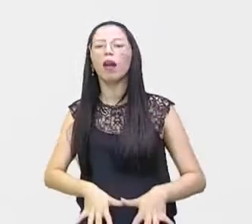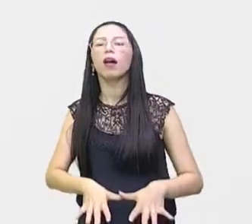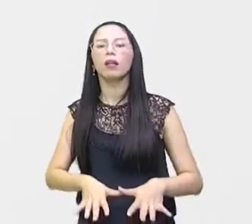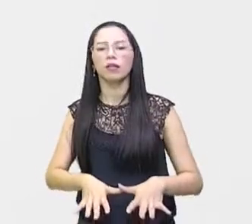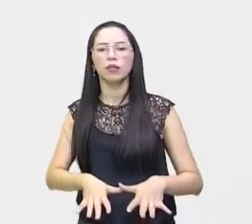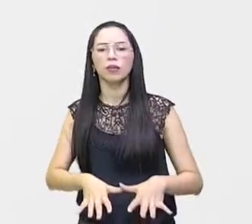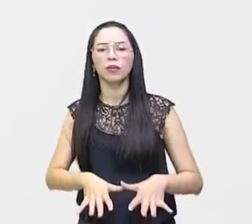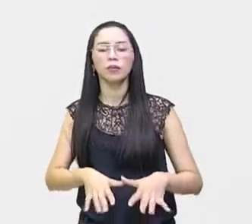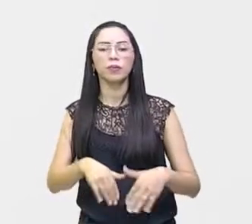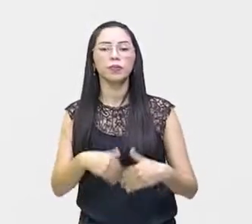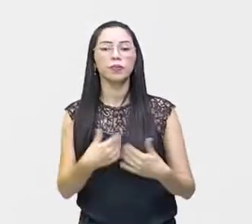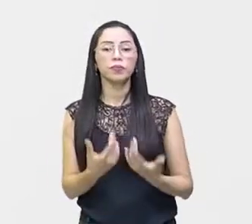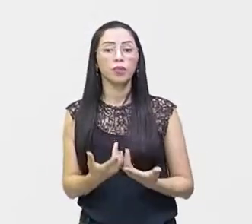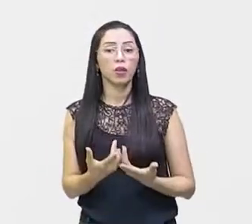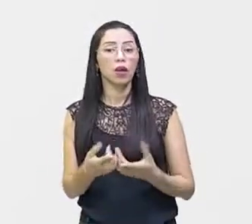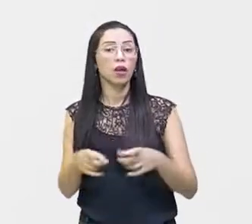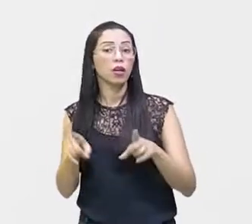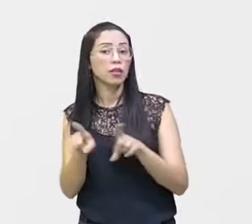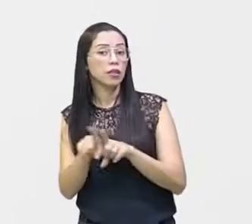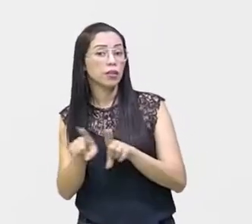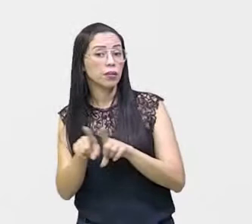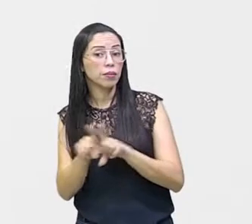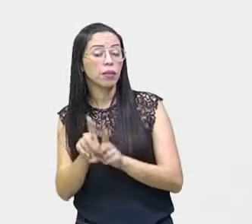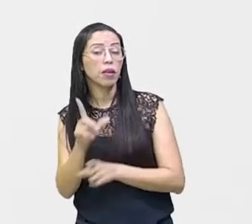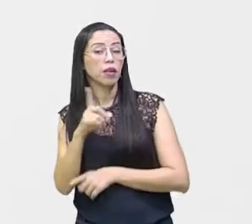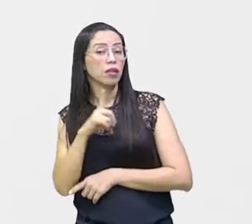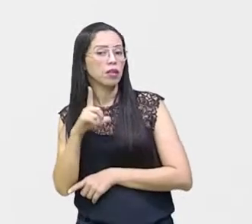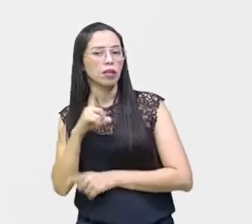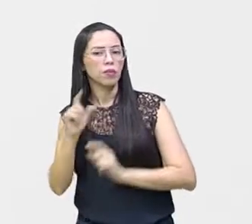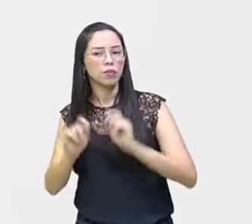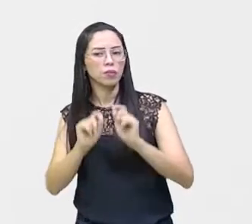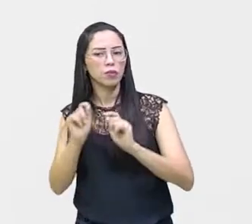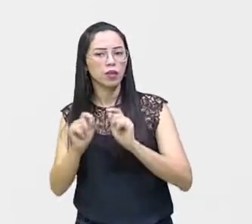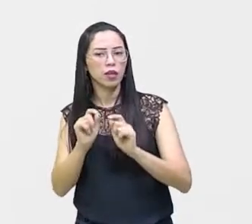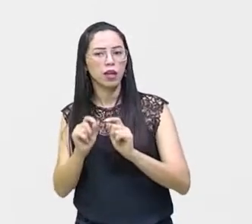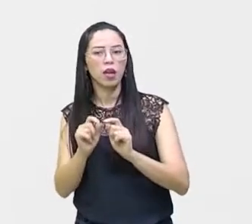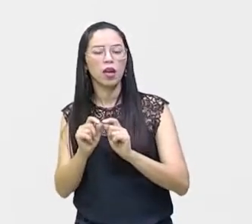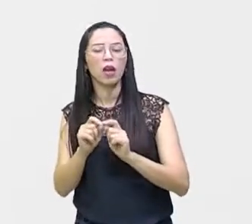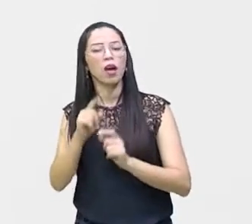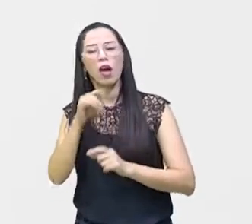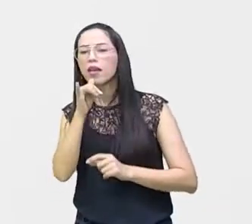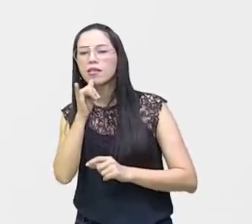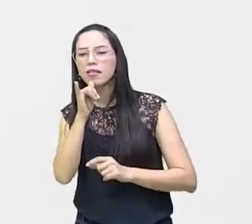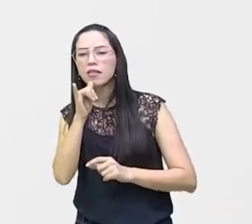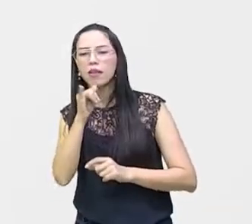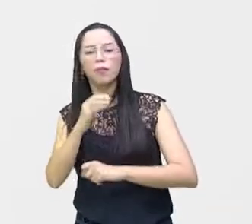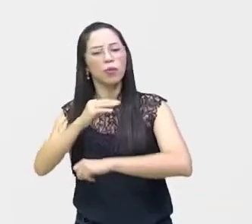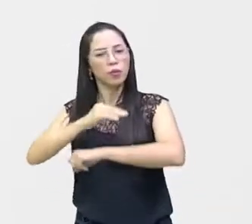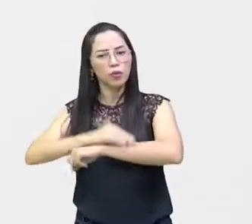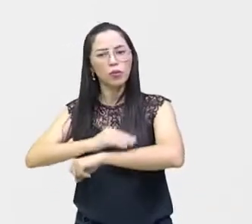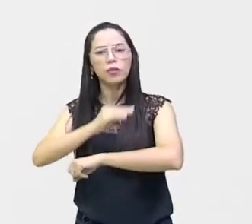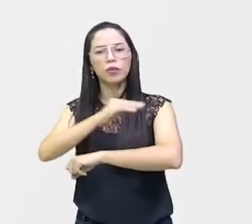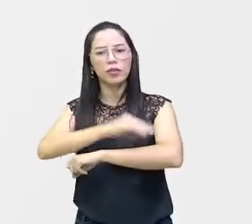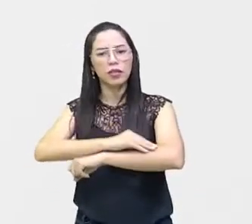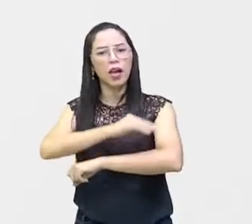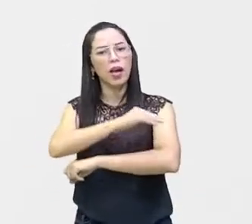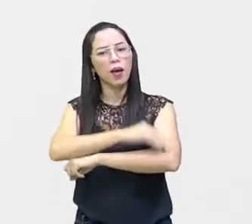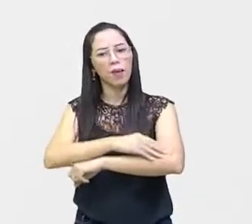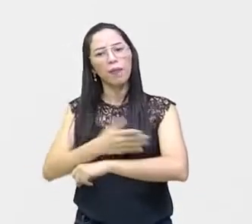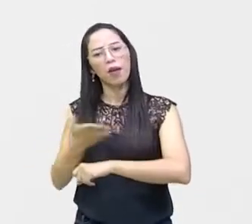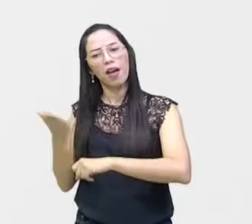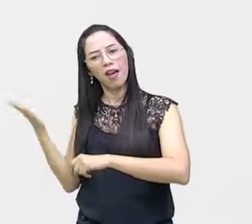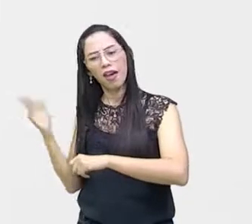artérias. Além disso, nós temos o sapo, que é um exemplo de